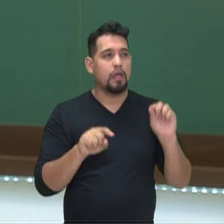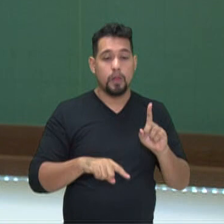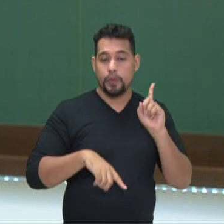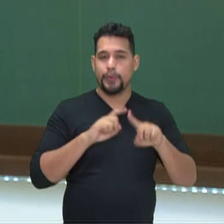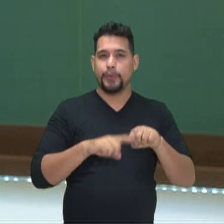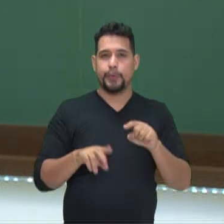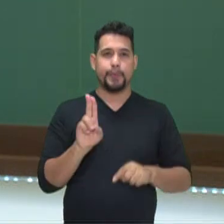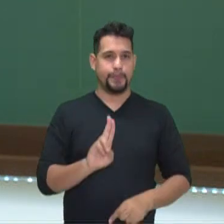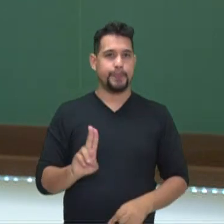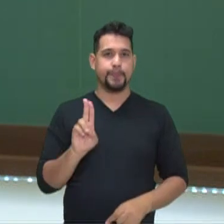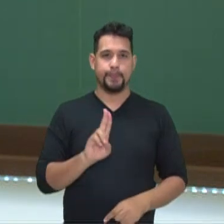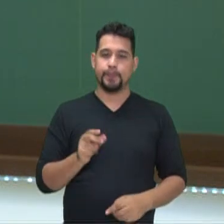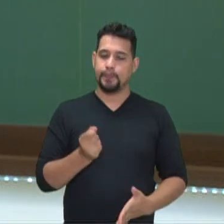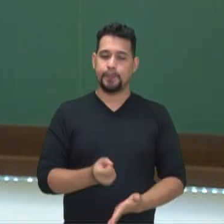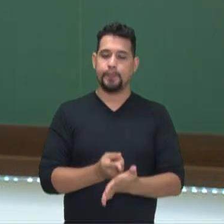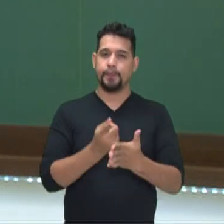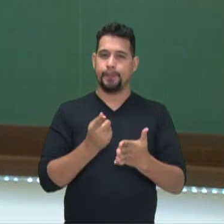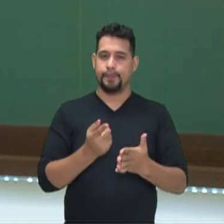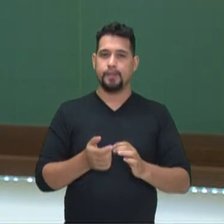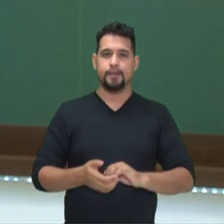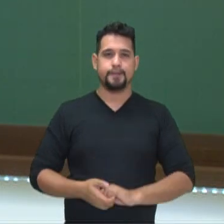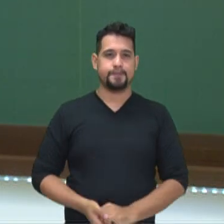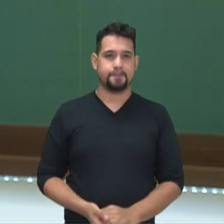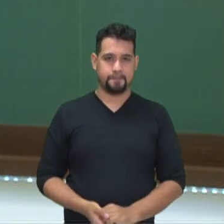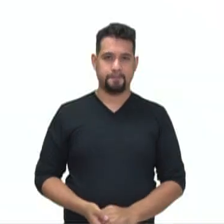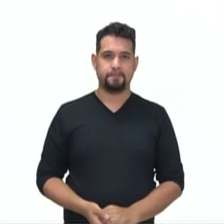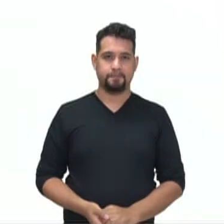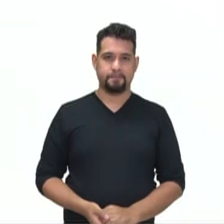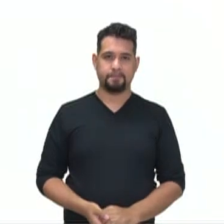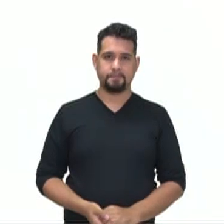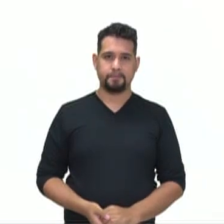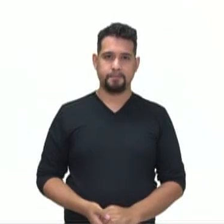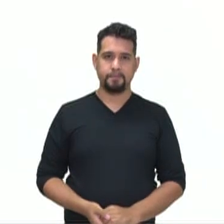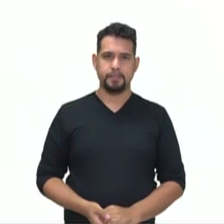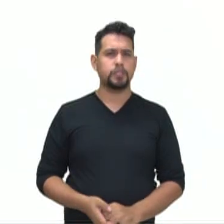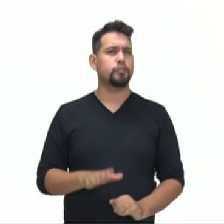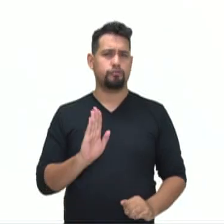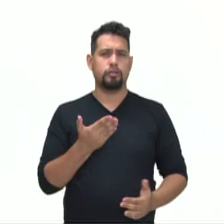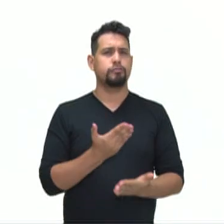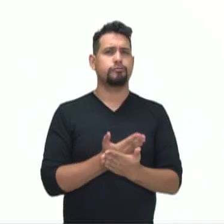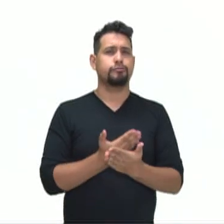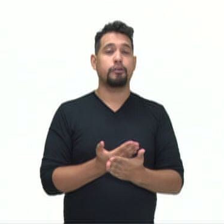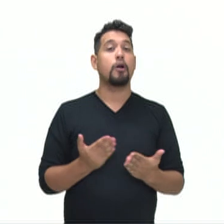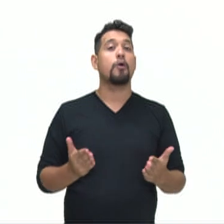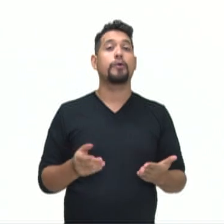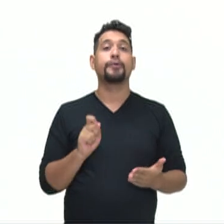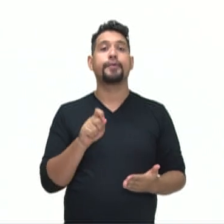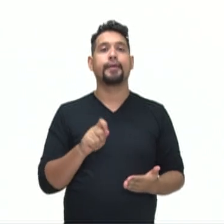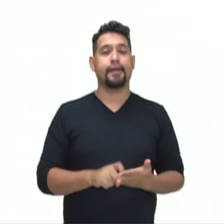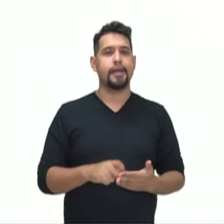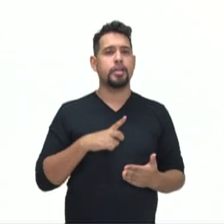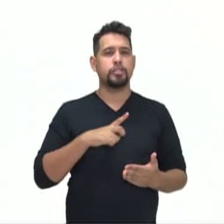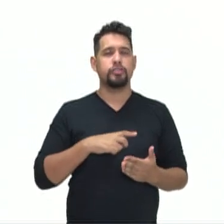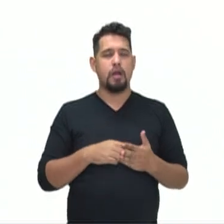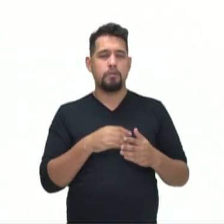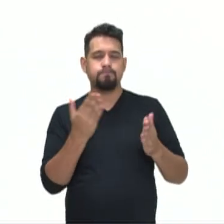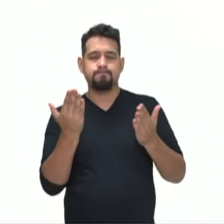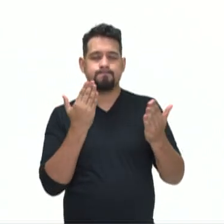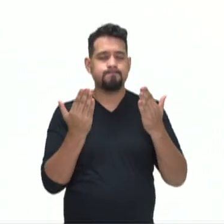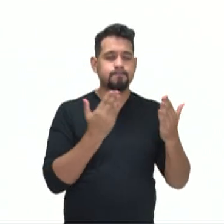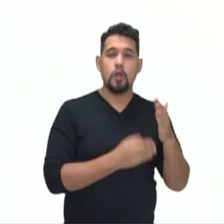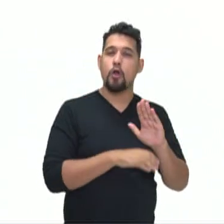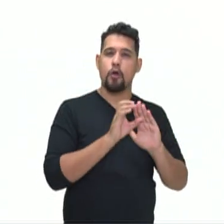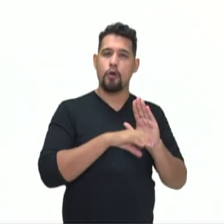para consumir, para comprar, para adquirir. Certo? Então, o que a gente estudou nessa aula? Nós analisamos a constituição dos